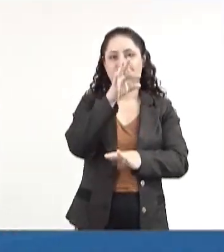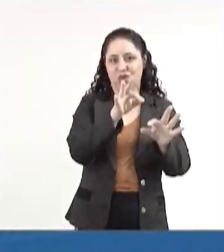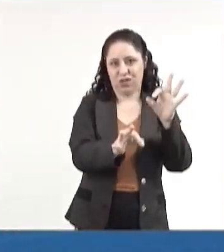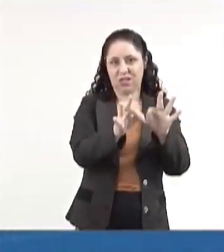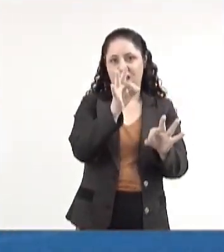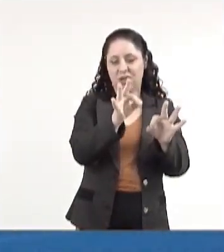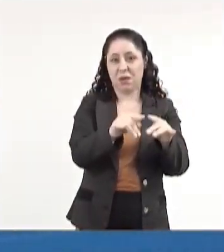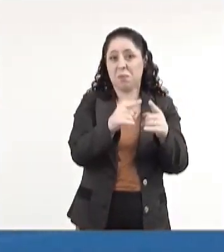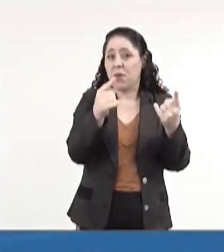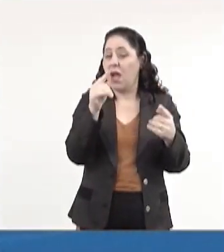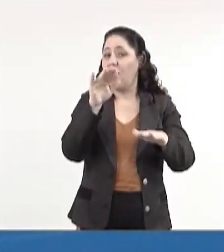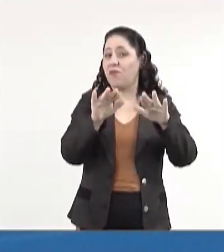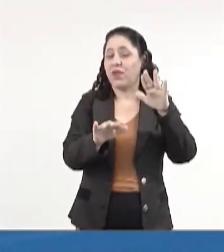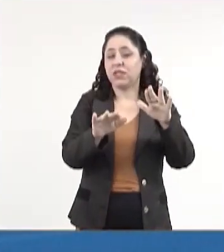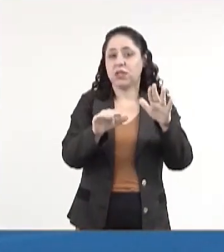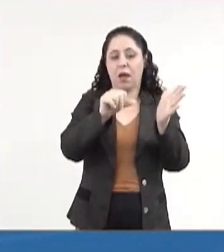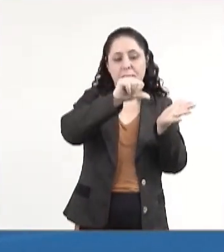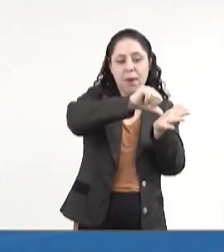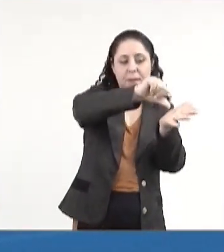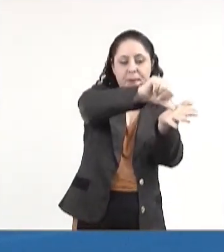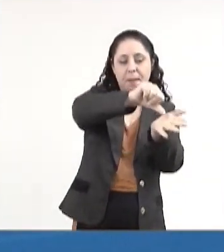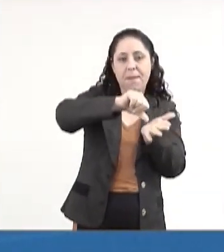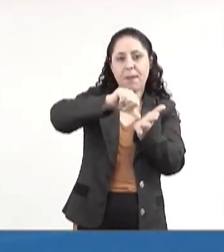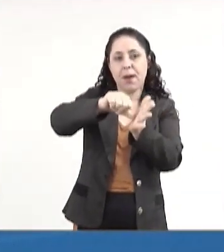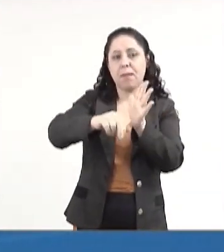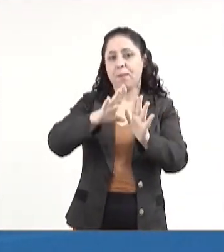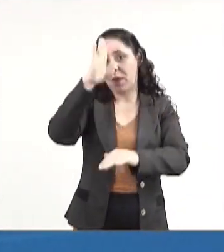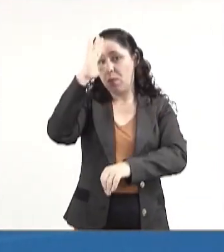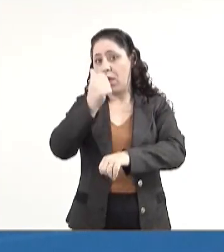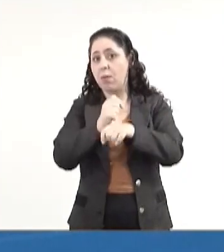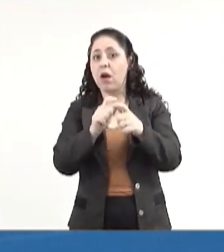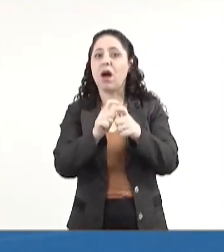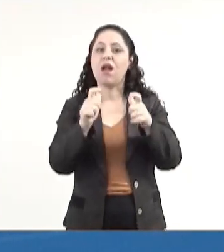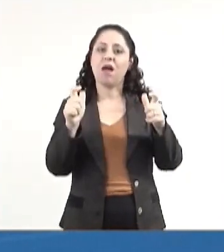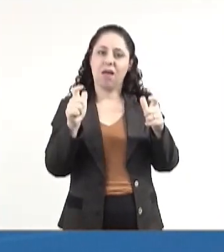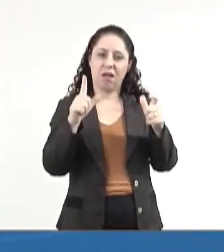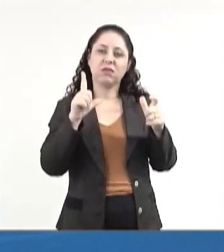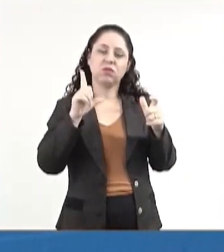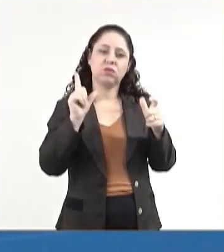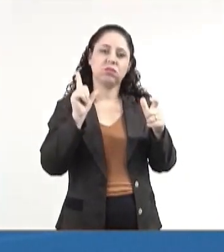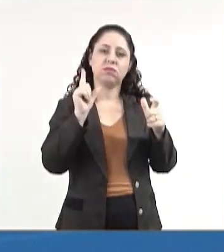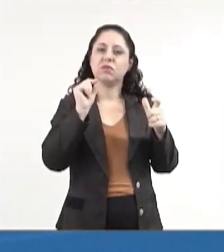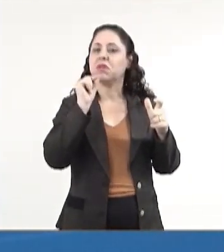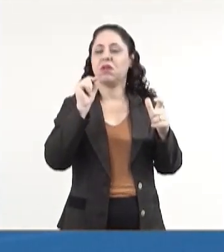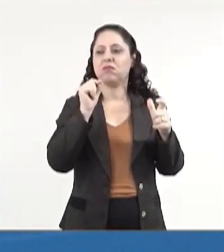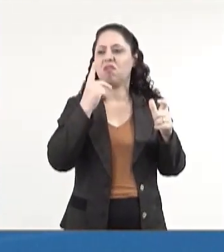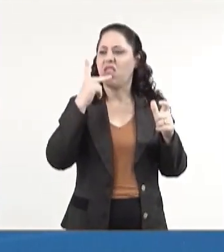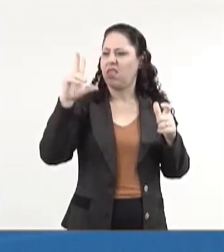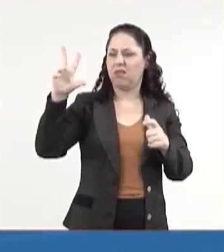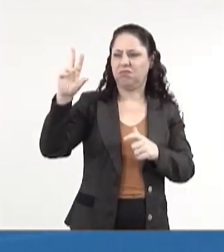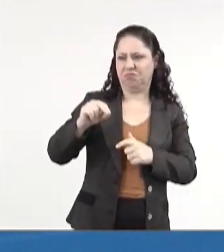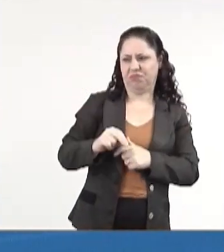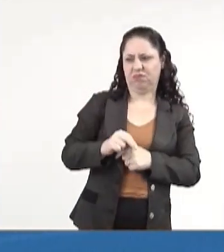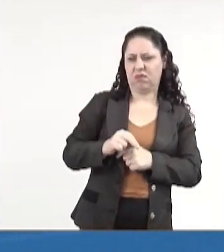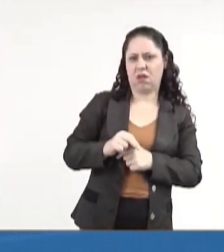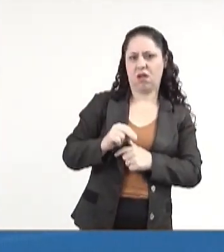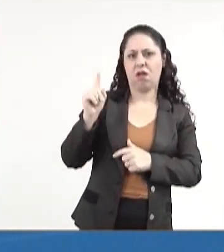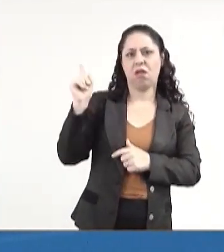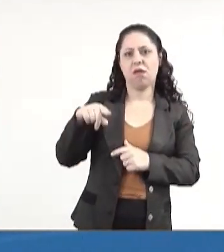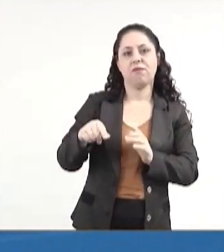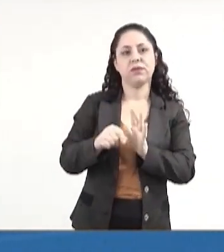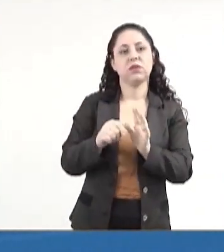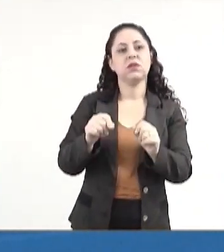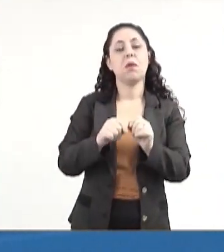via judicial, só que muitas redes de farmácias, principalmente aquelas maiores, simplesmente estão se negando